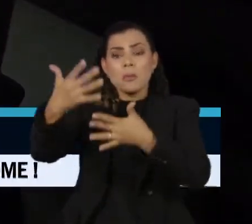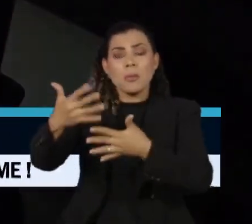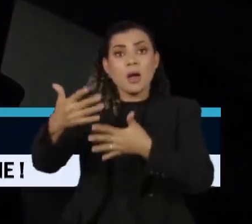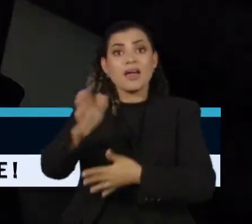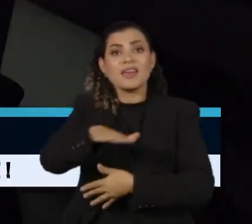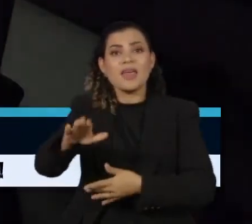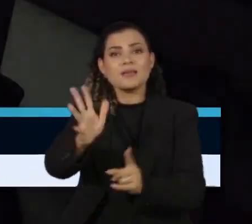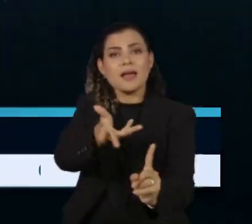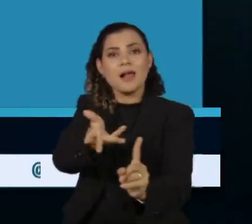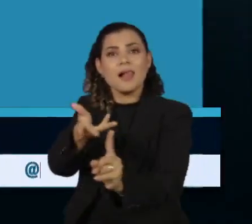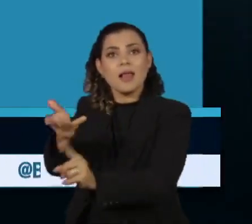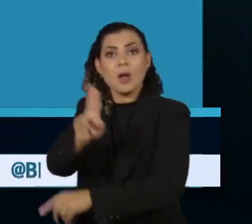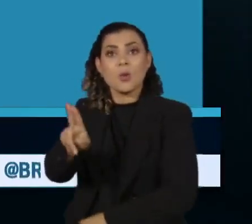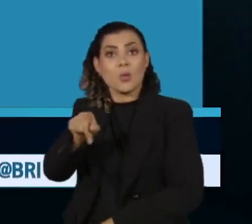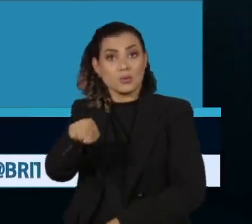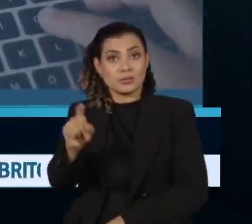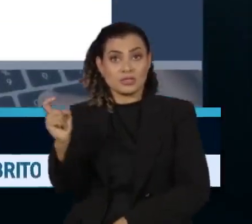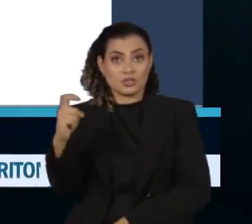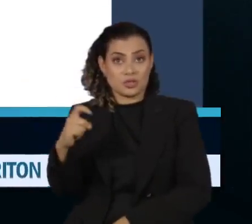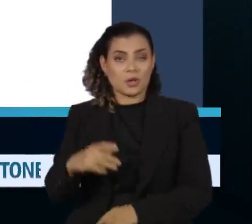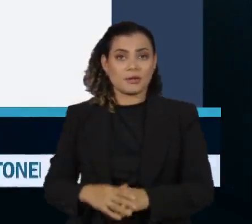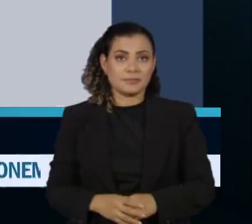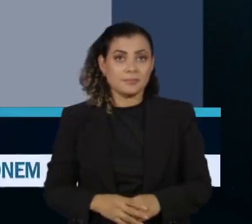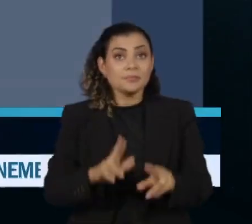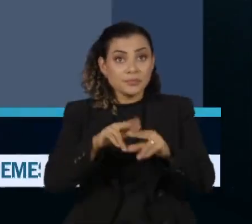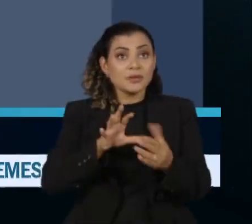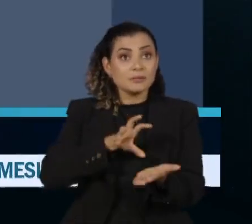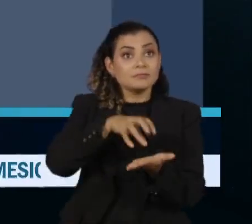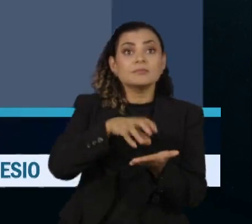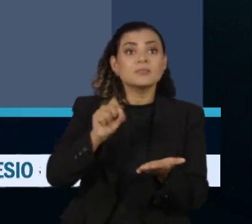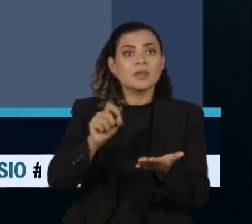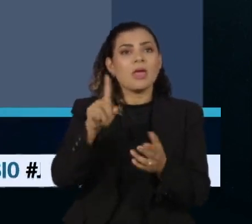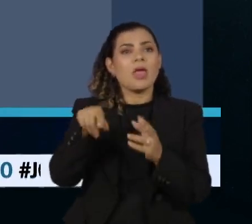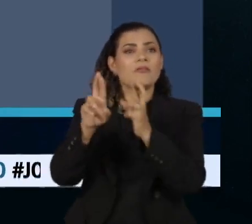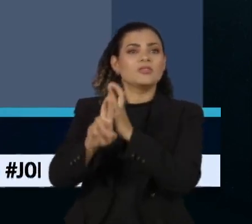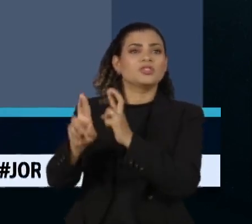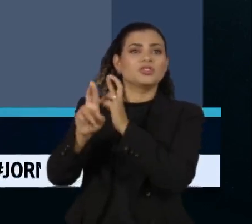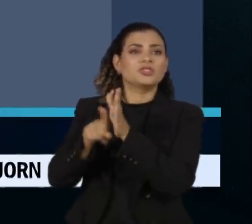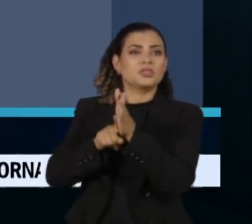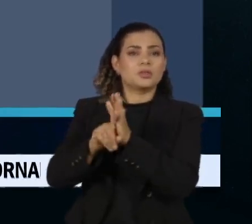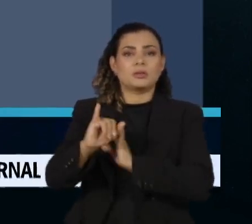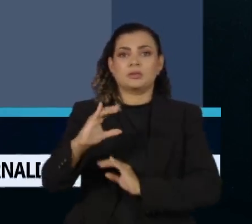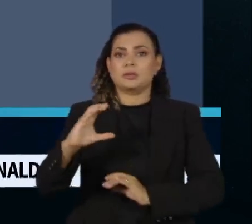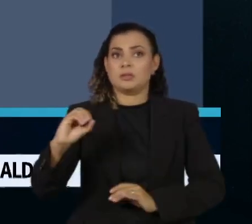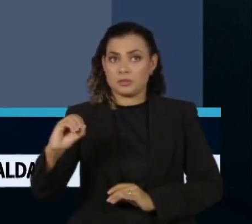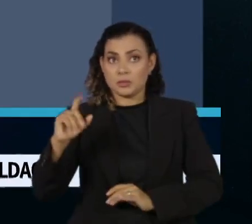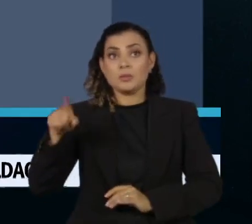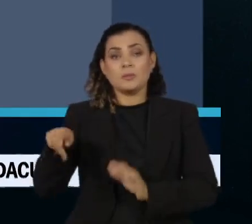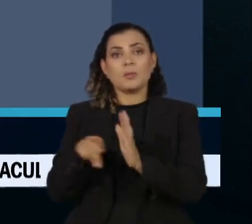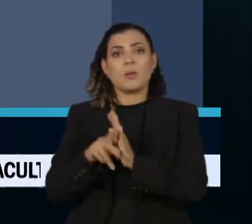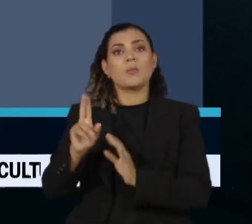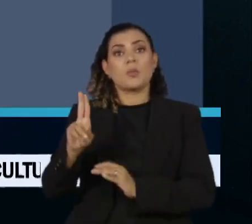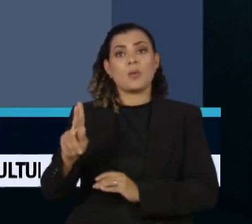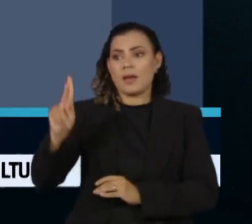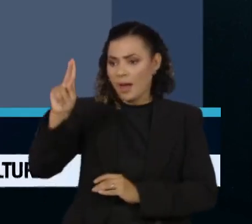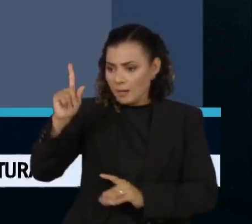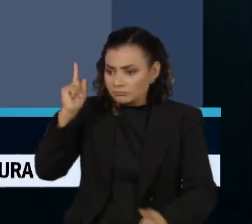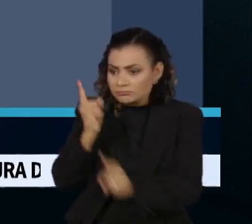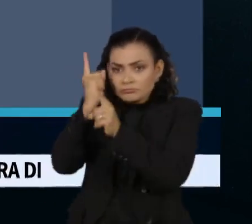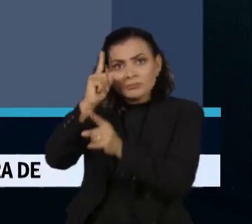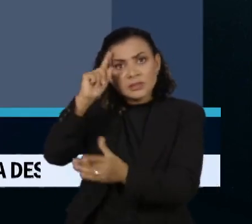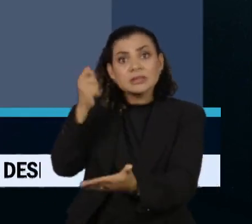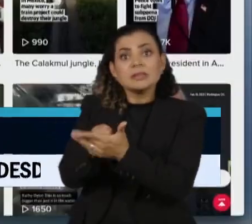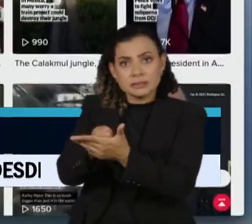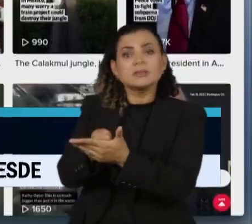crianças que usam o TikTok. O ICO, gabinete que atua como fiscalizador do direito à informação no Reino Unido, foi quem decidiu